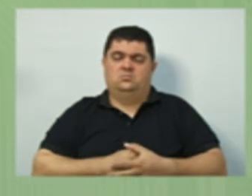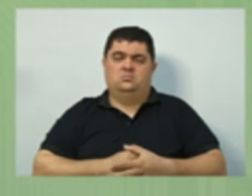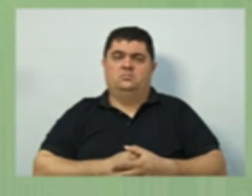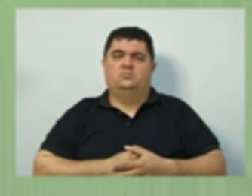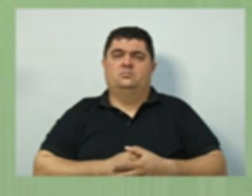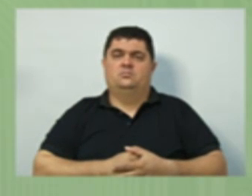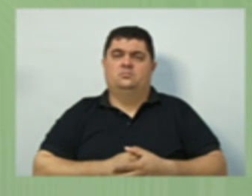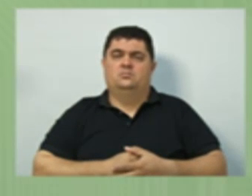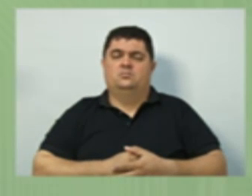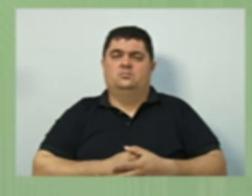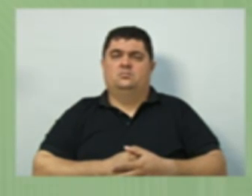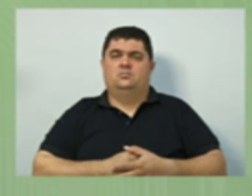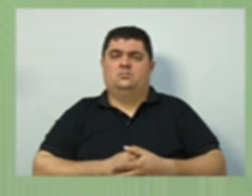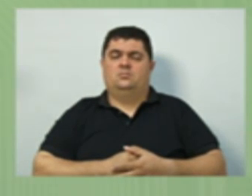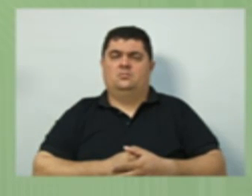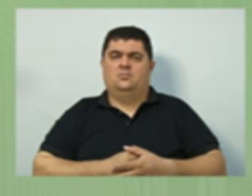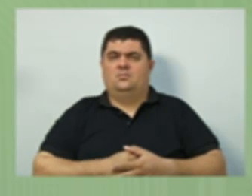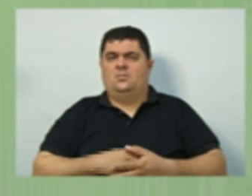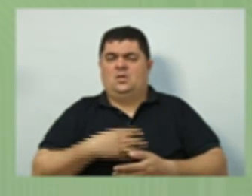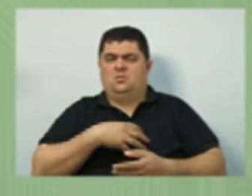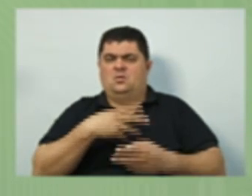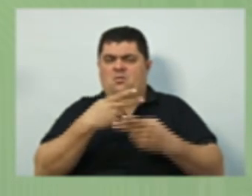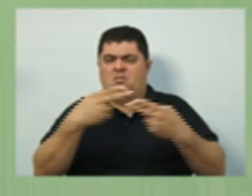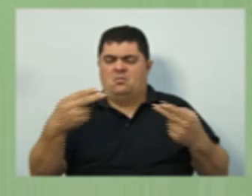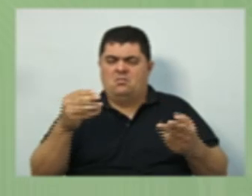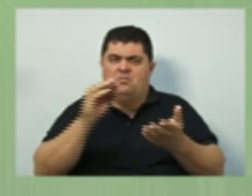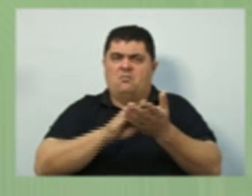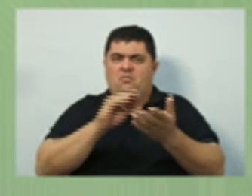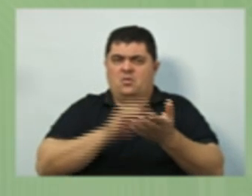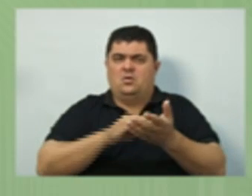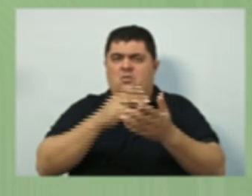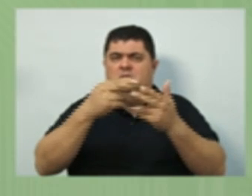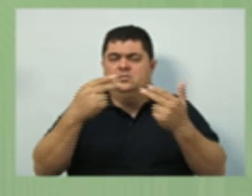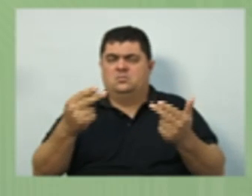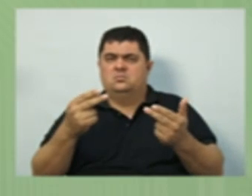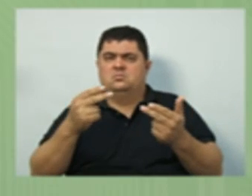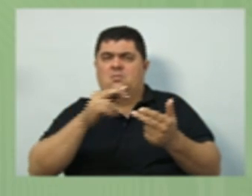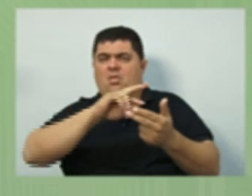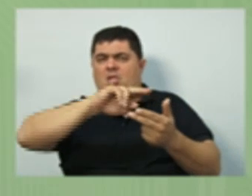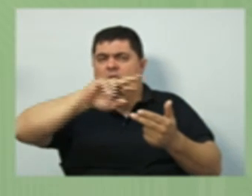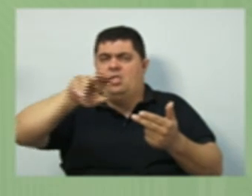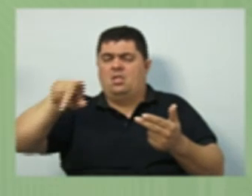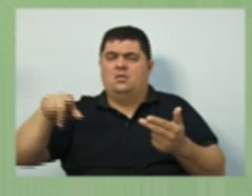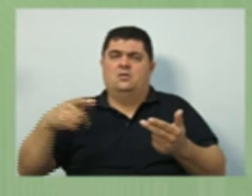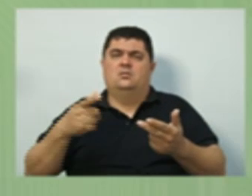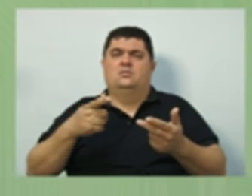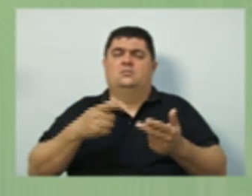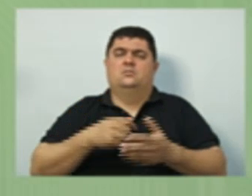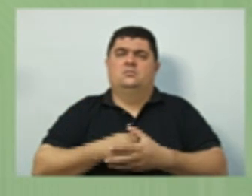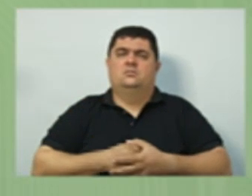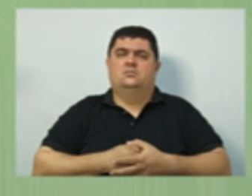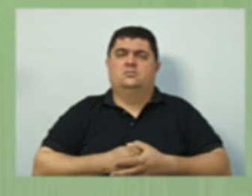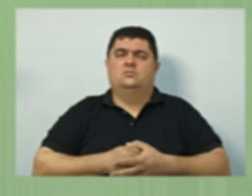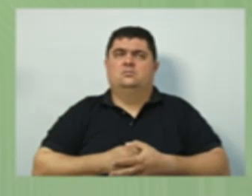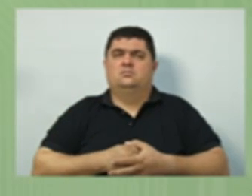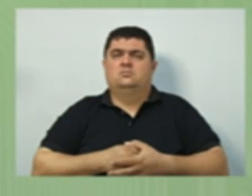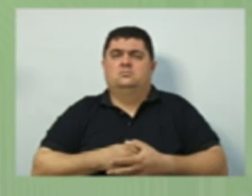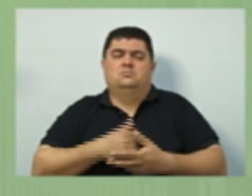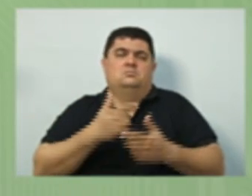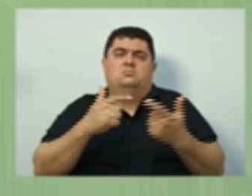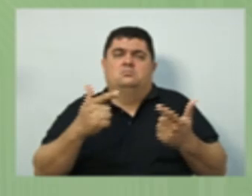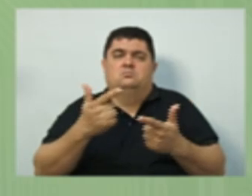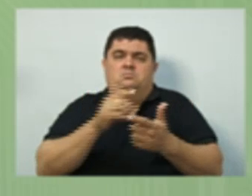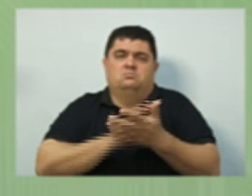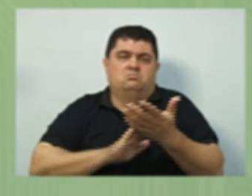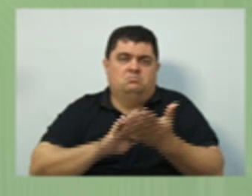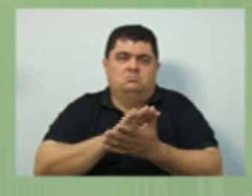da canção. A precariedade de insumos no trabalho do campo, insumos, ou seja, a precariedade daquilo que nós temos